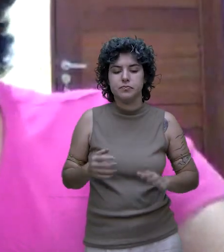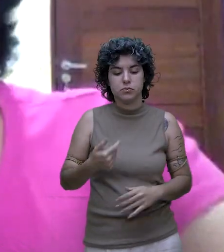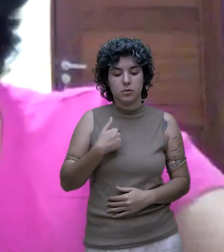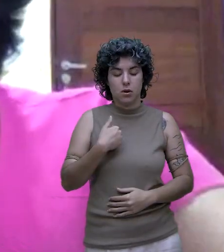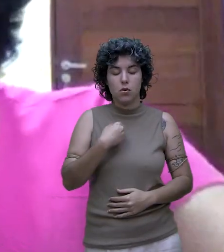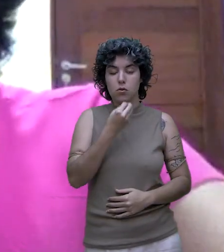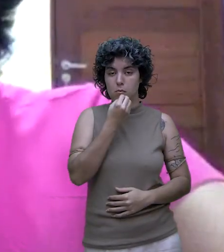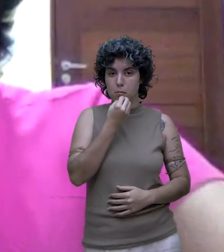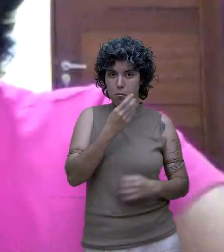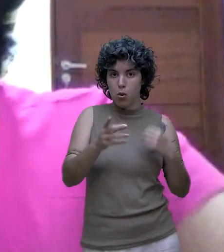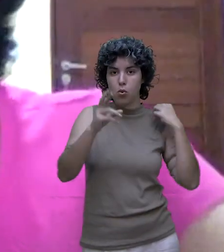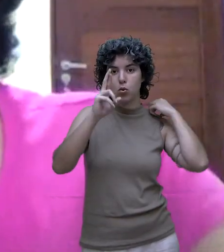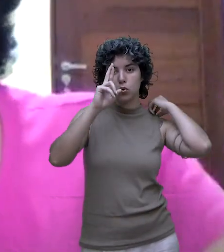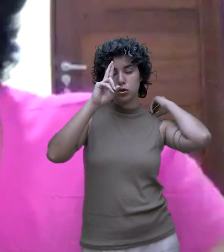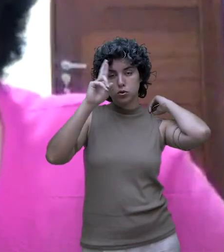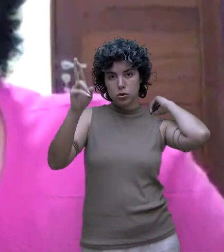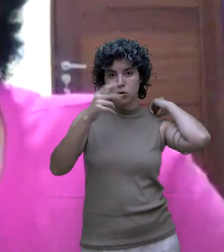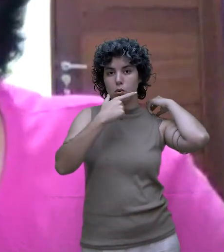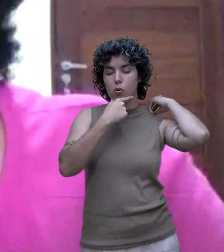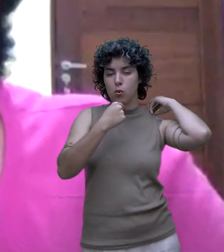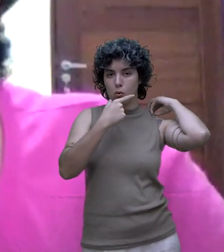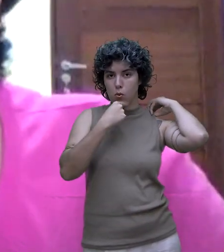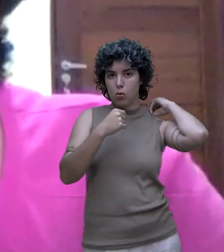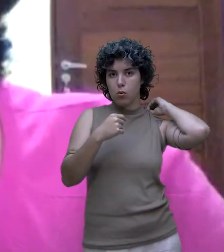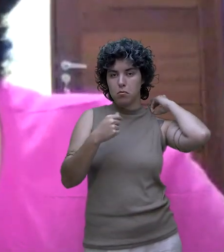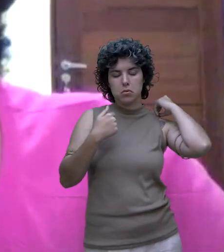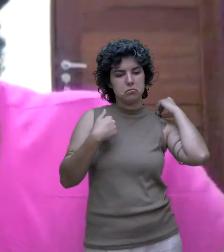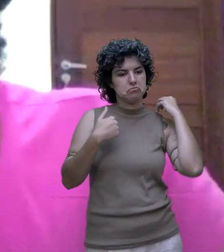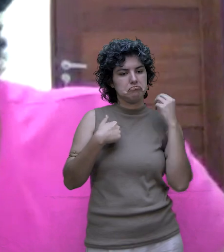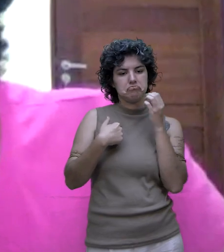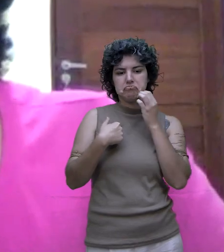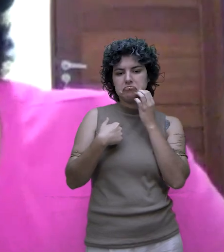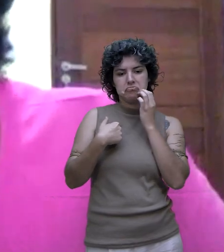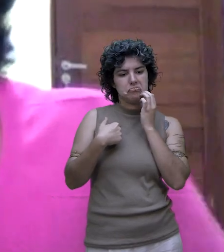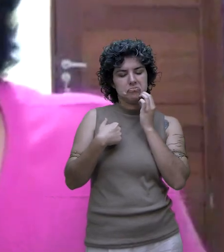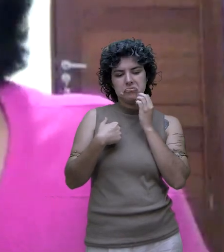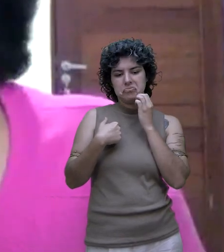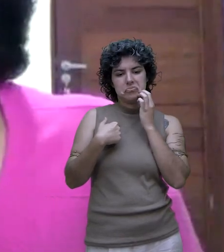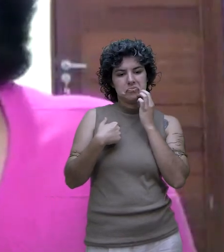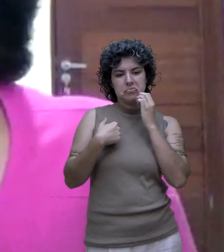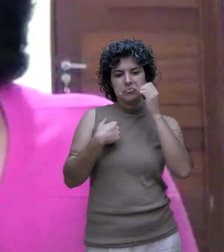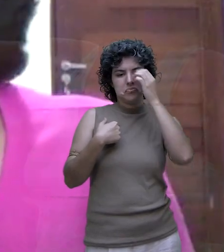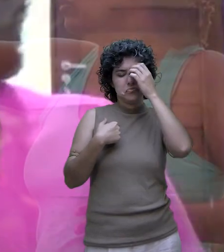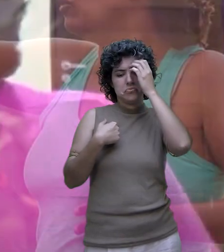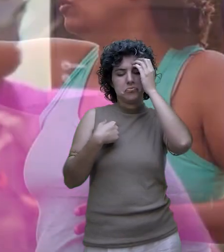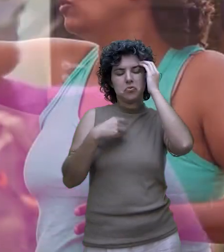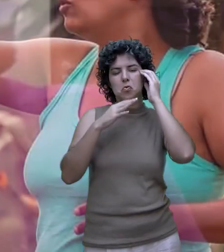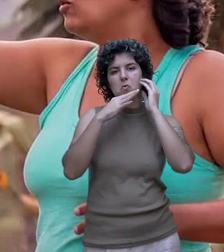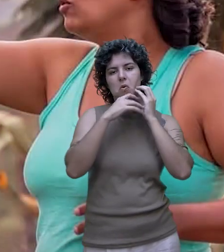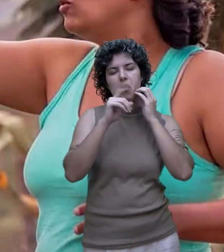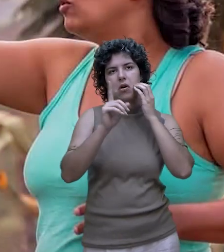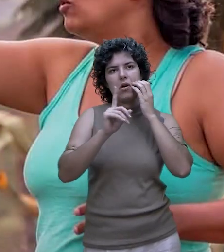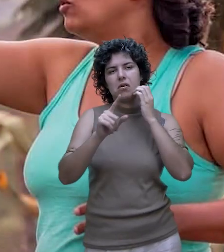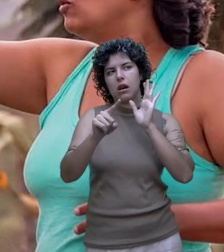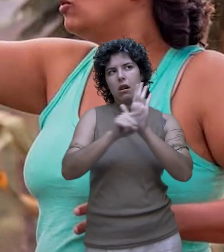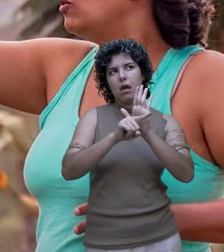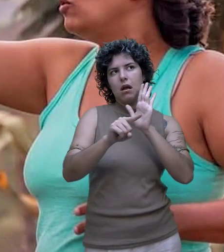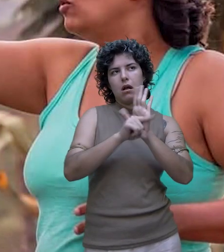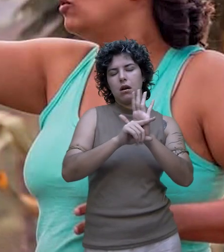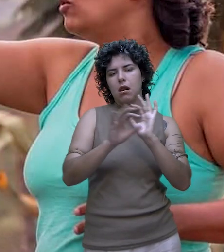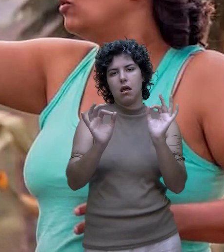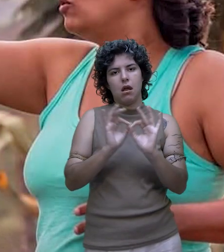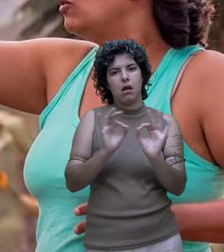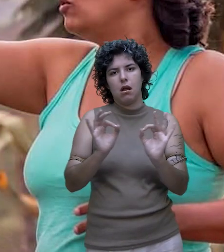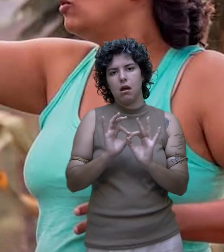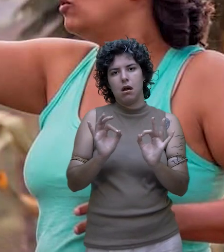diretores, homens, né? Eu não posso reclamar que eu tive algum tipo de